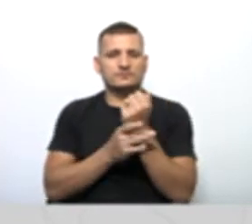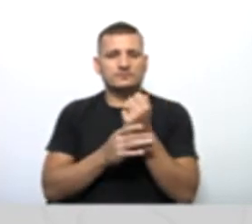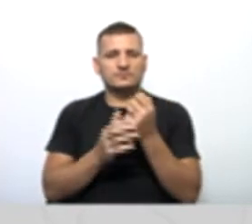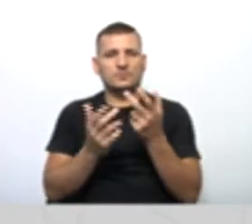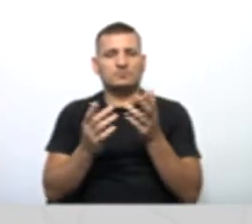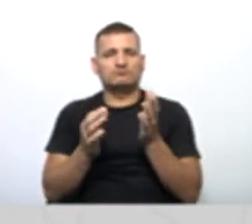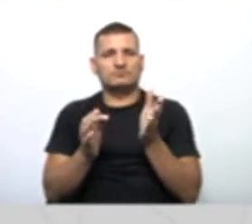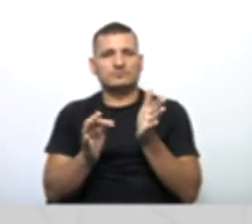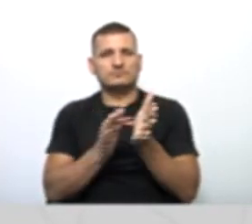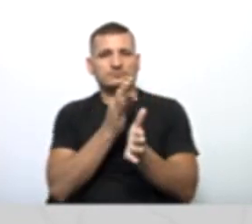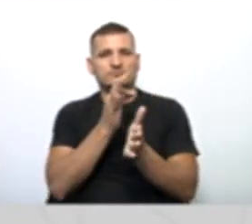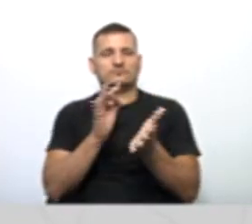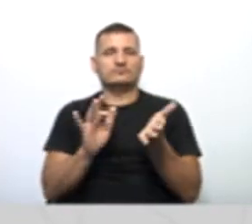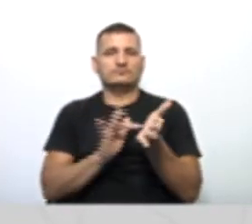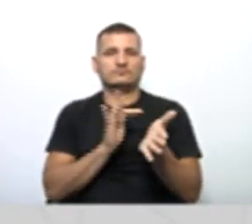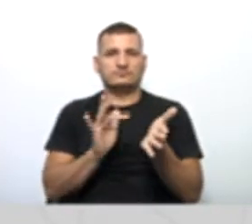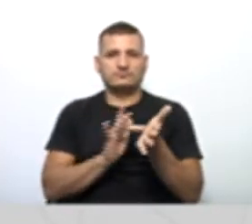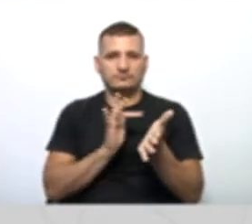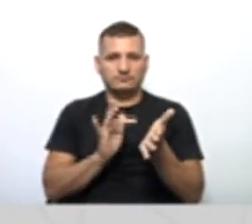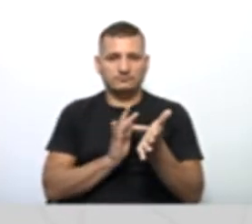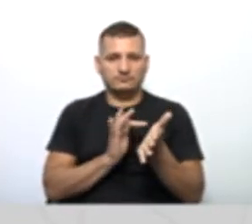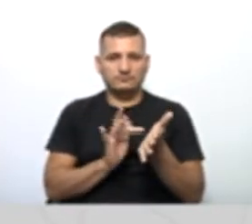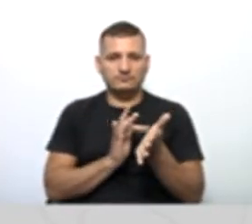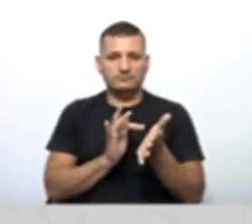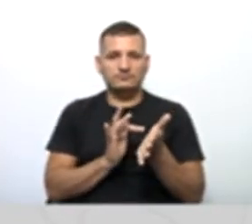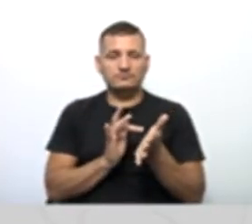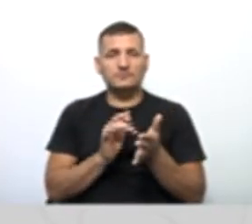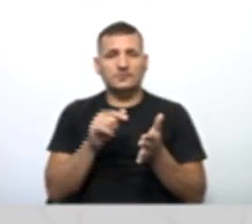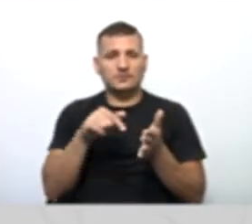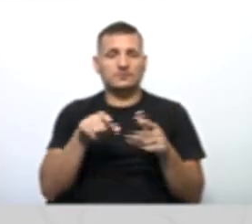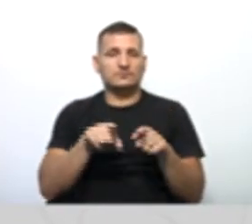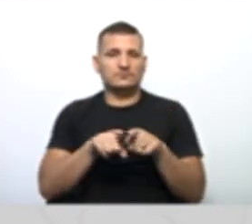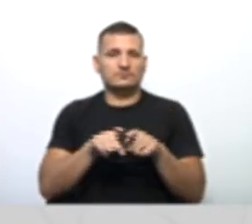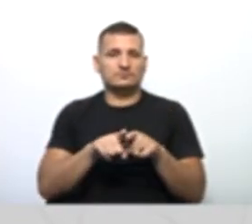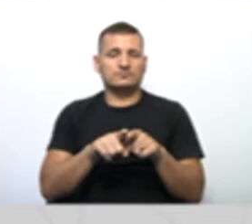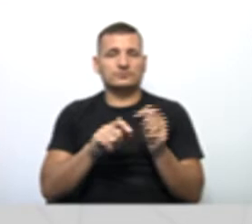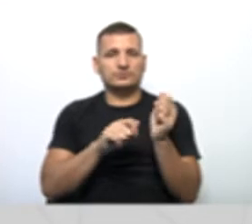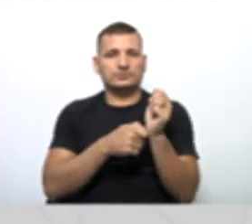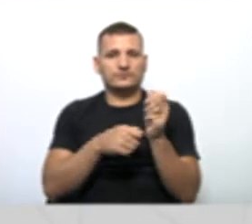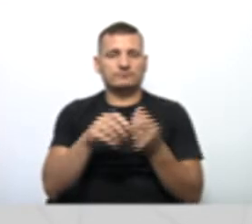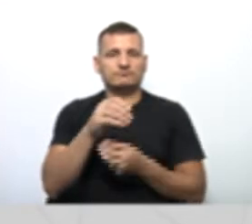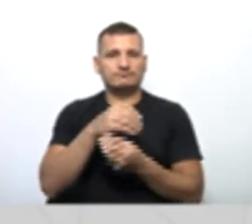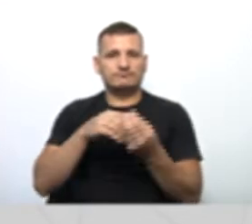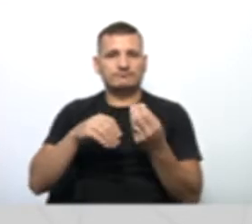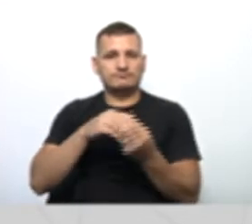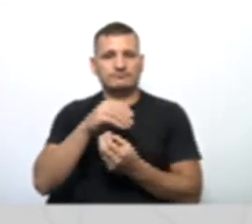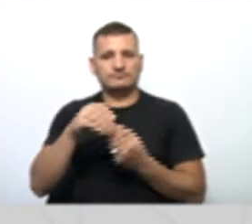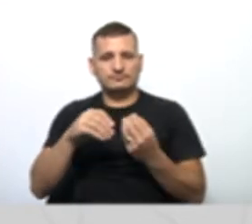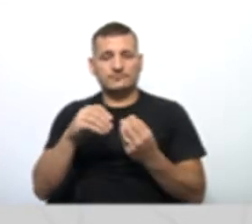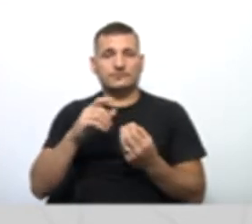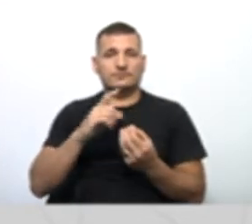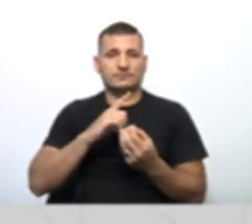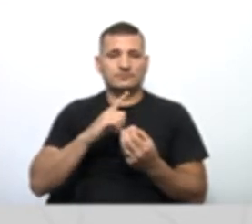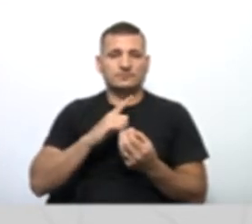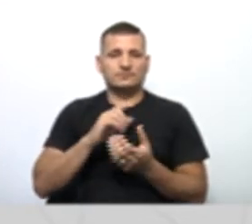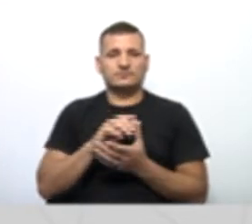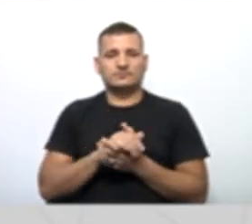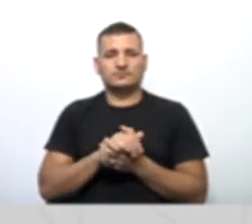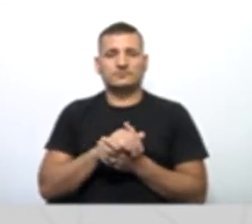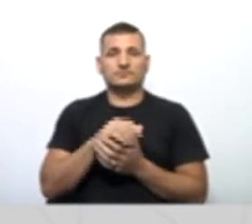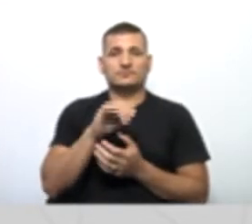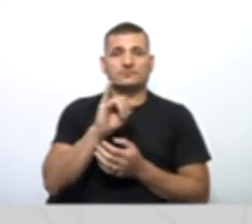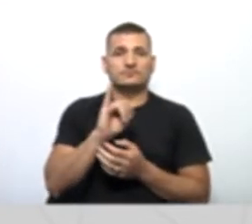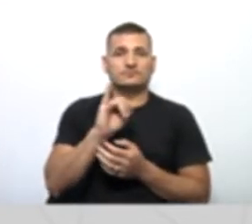digital, que são elementos de chaves de criptografia. E no Brasil, nós temos a ICP Brasil, que é a infraestrutura de